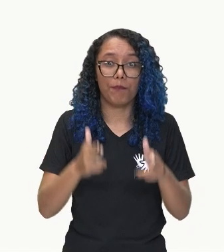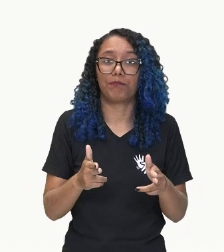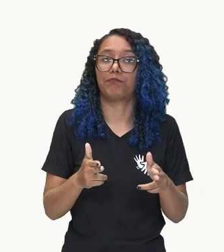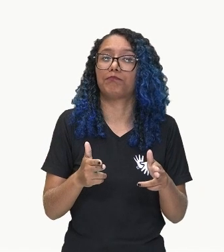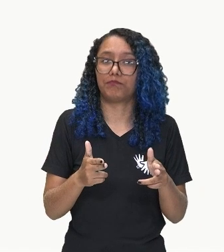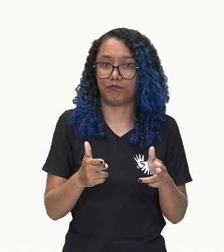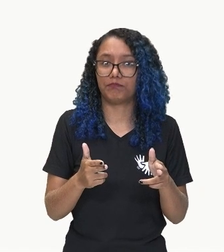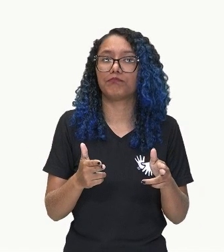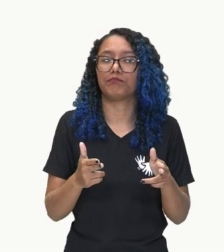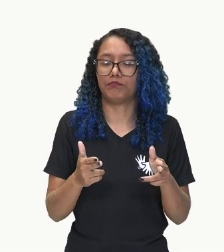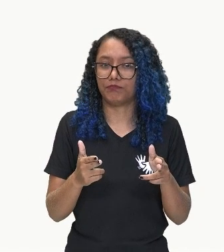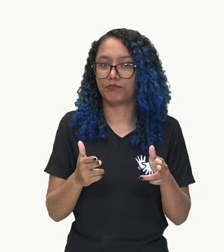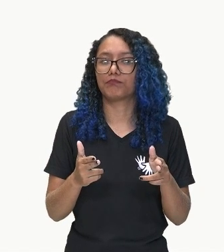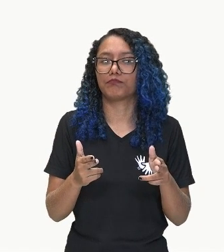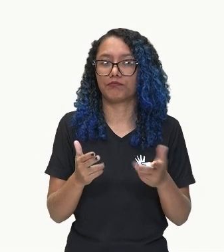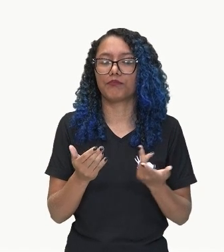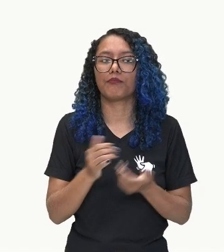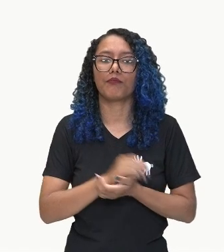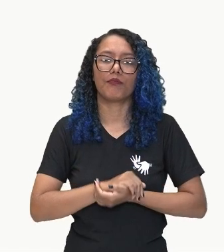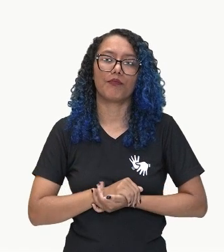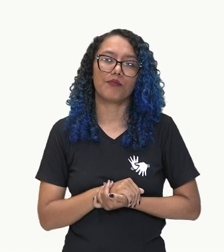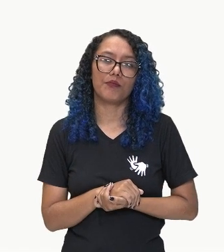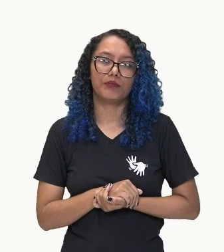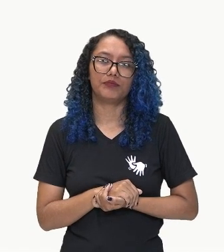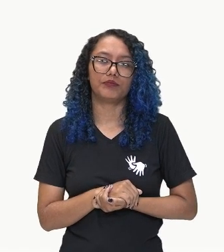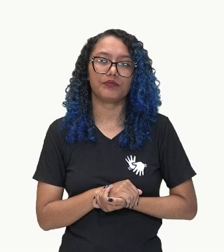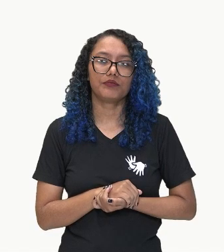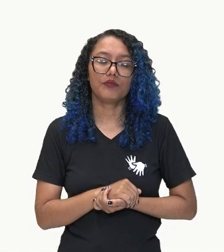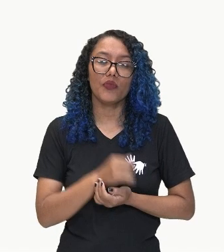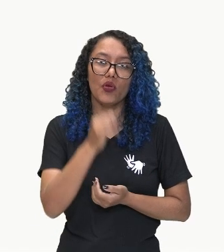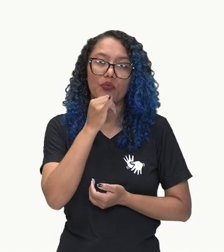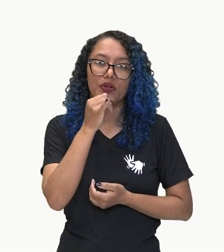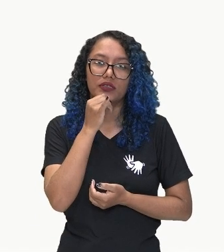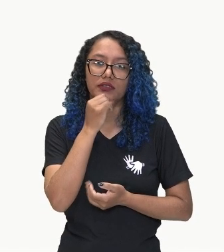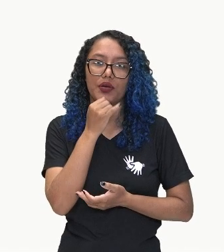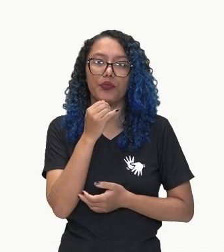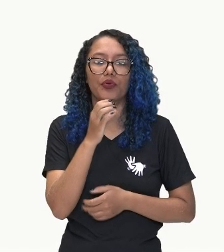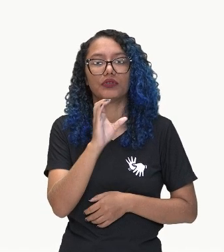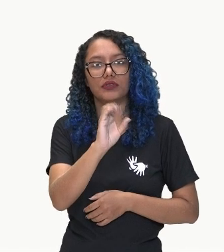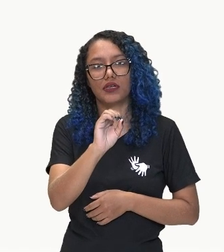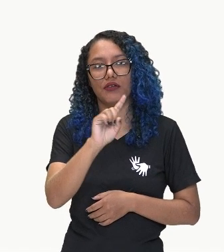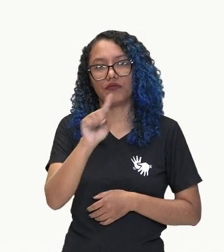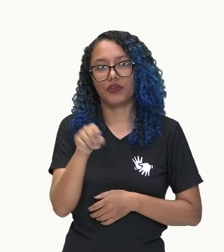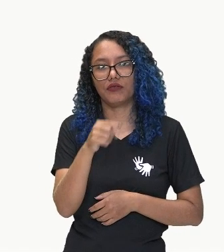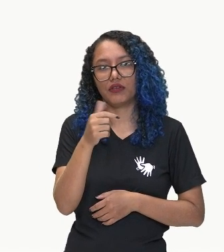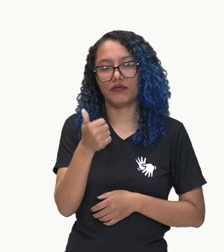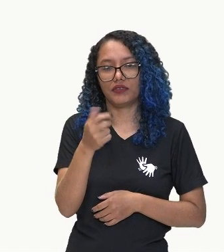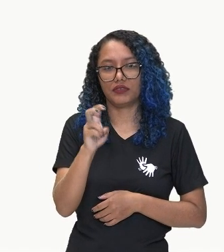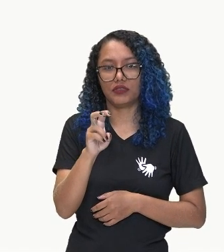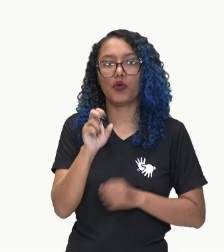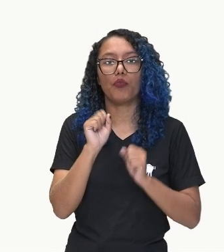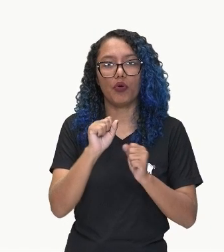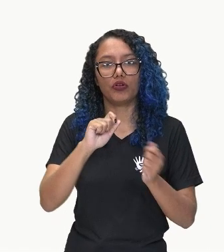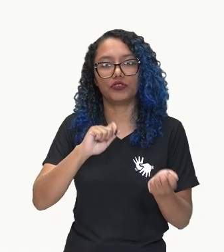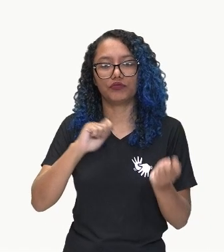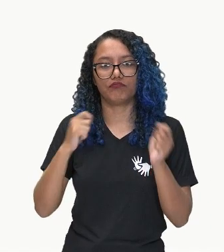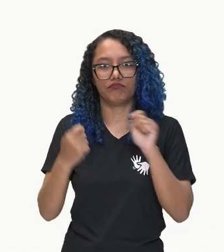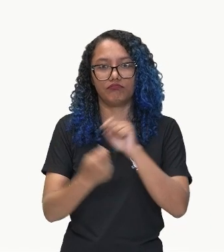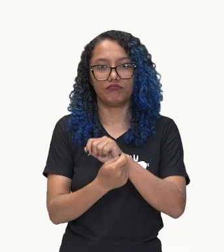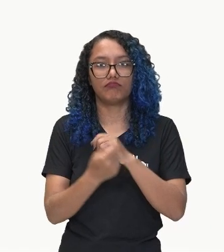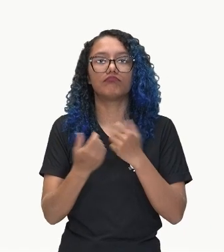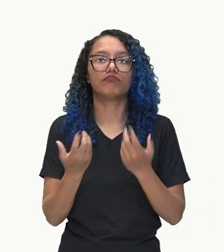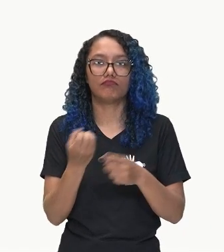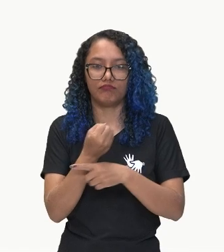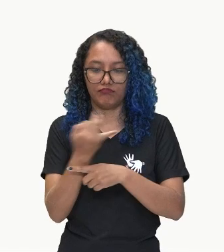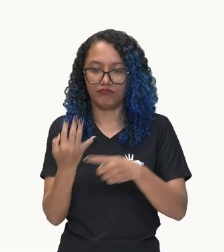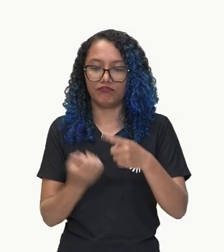aqui 25 centavos e transformar em uma fração decimal. Como?